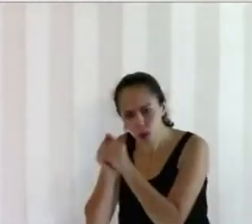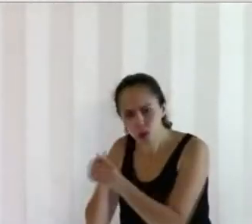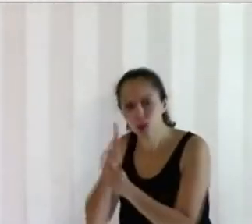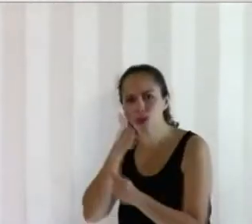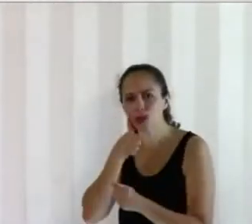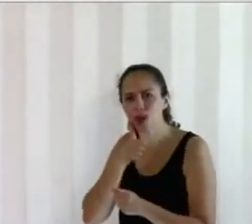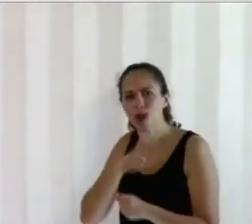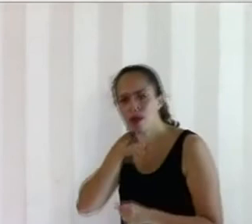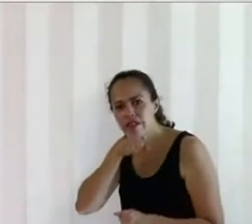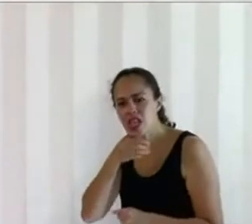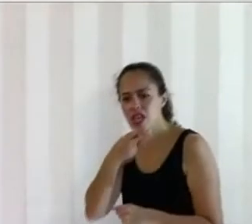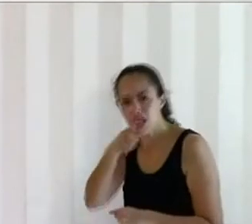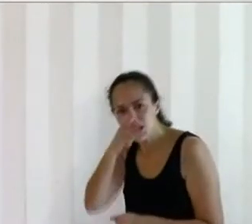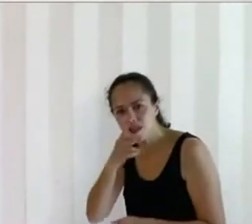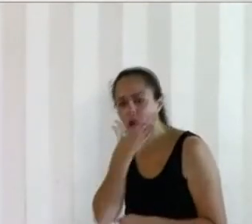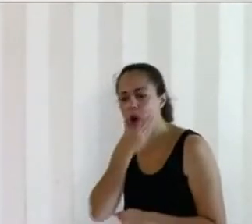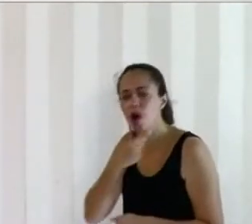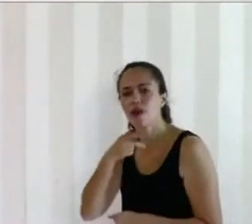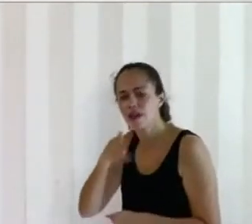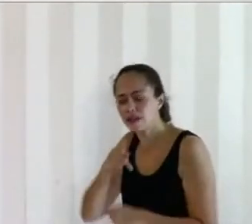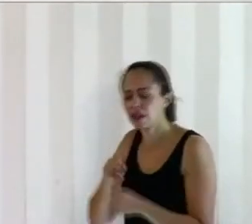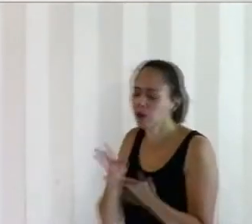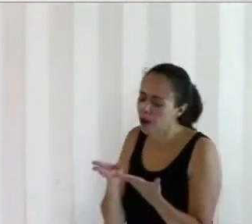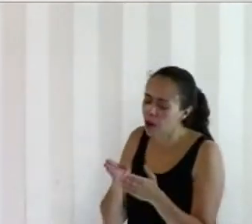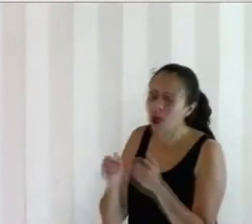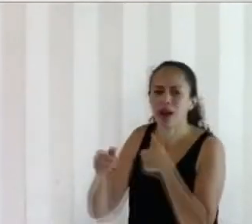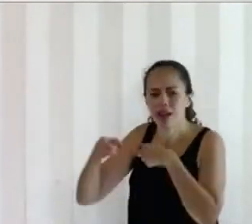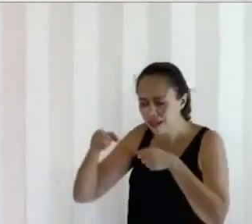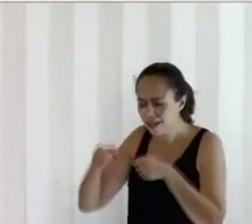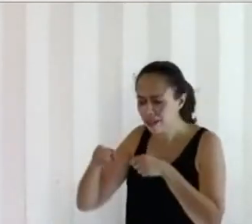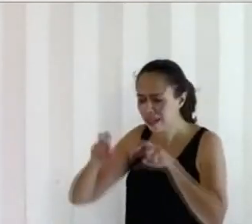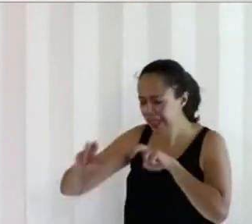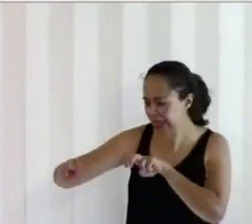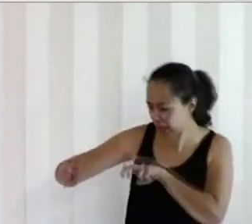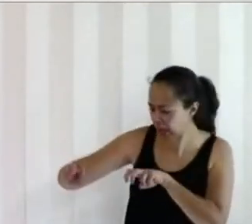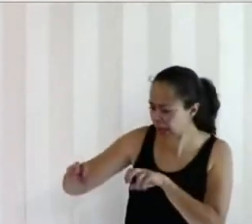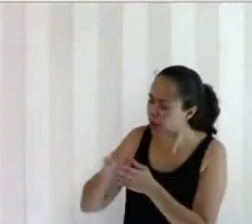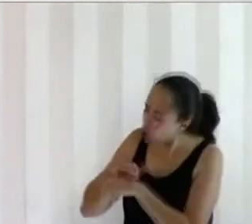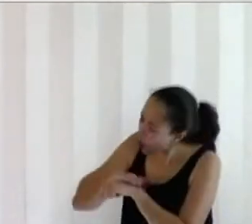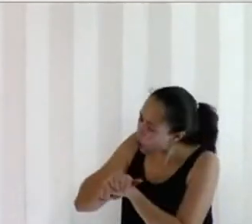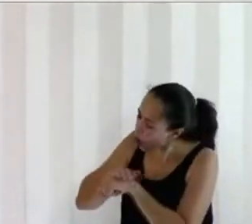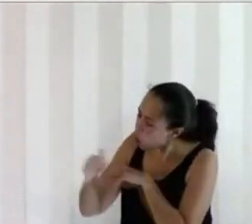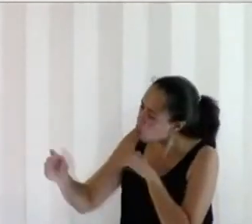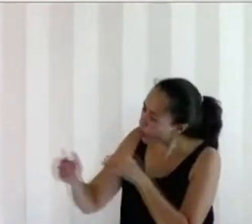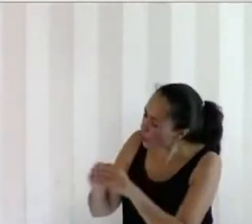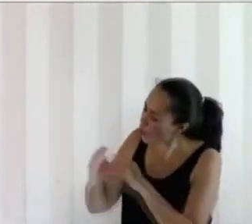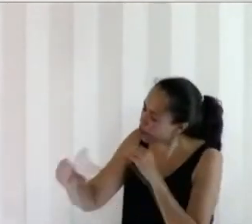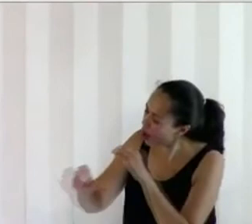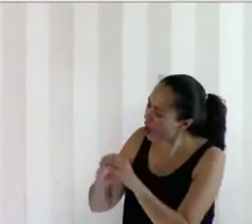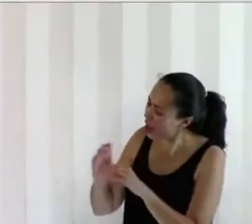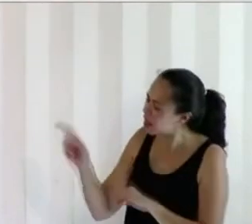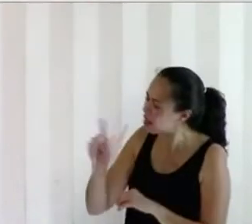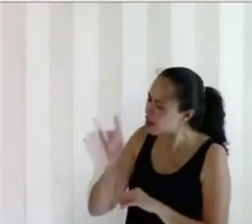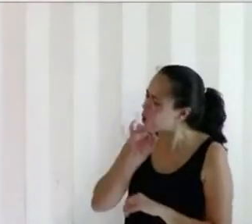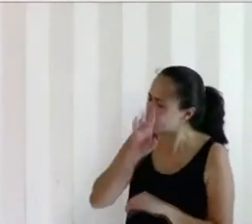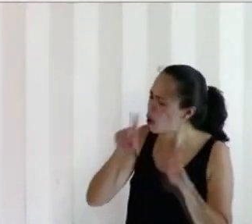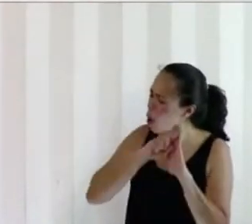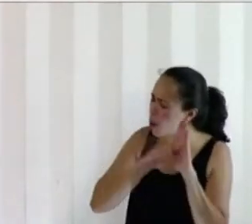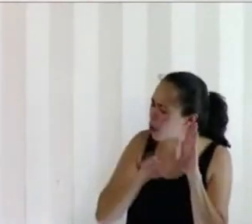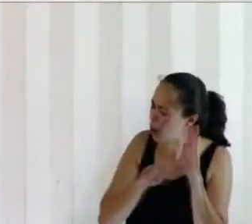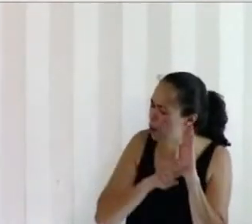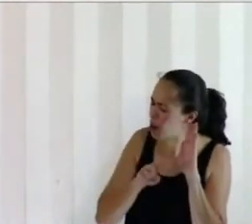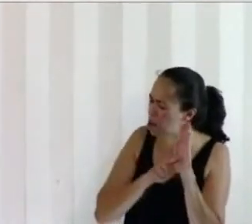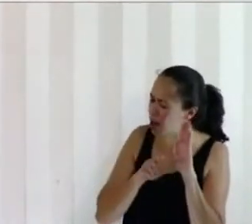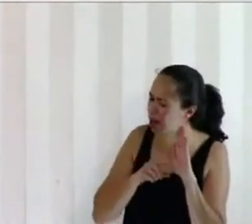dissesse: olha, aqui Deus está nos ensinando a amá-lo. Isso aqui não é legalismo, não. Isso aqui não é regra e norma, não.